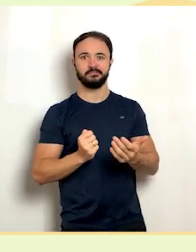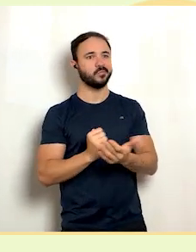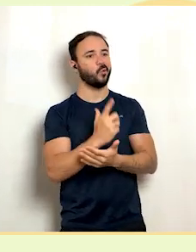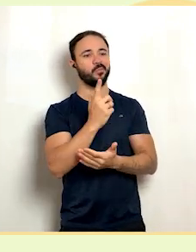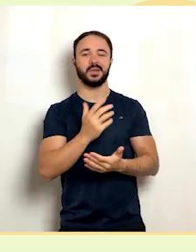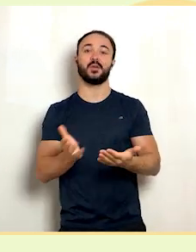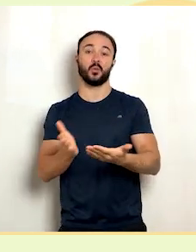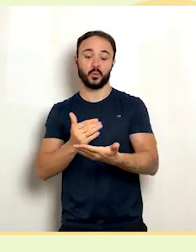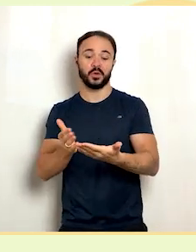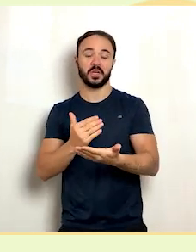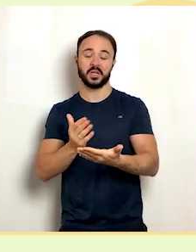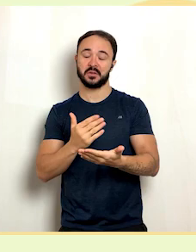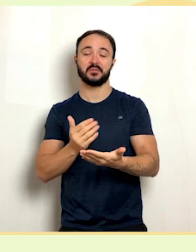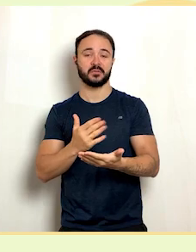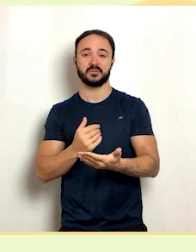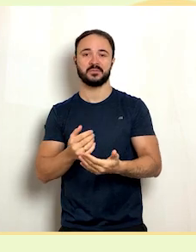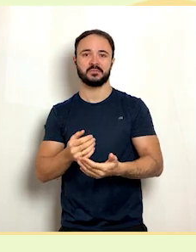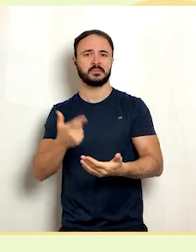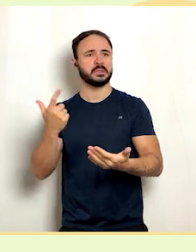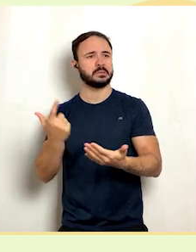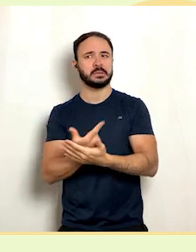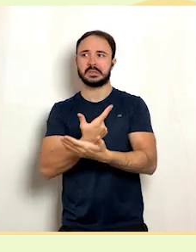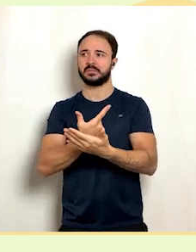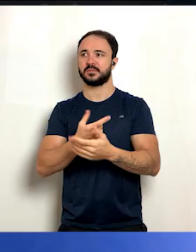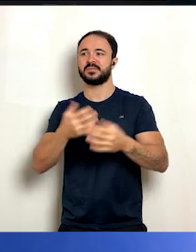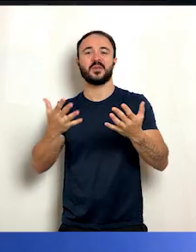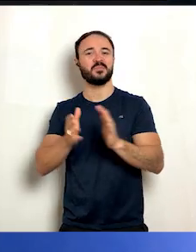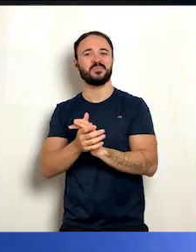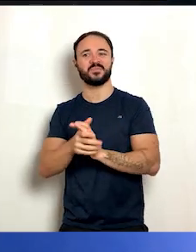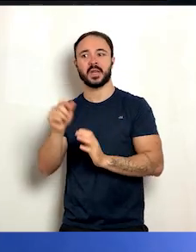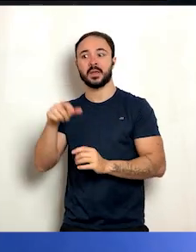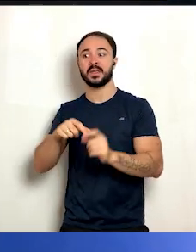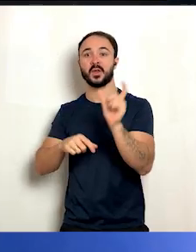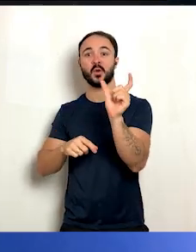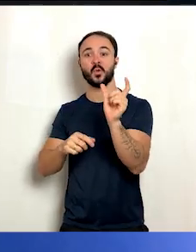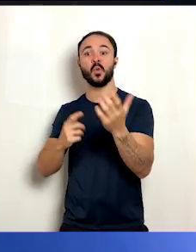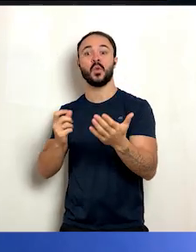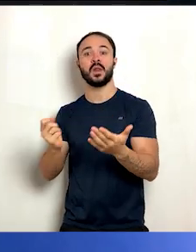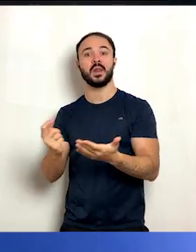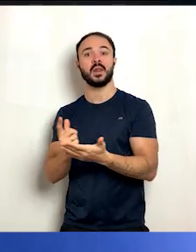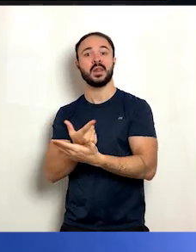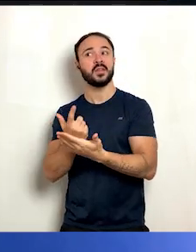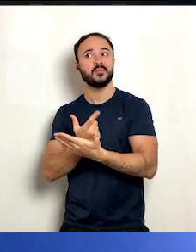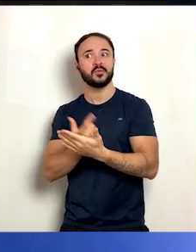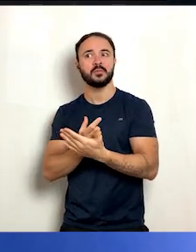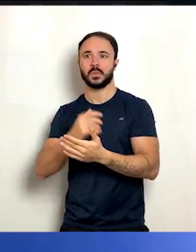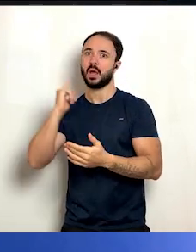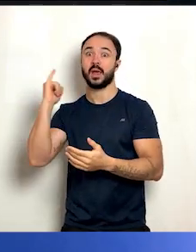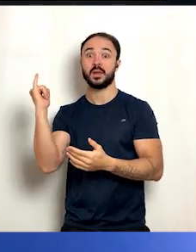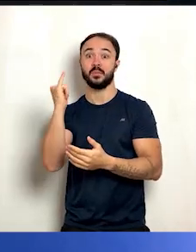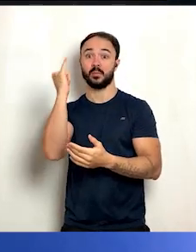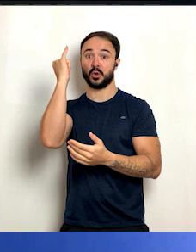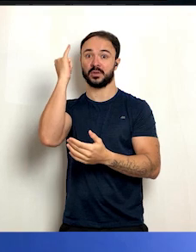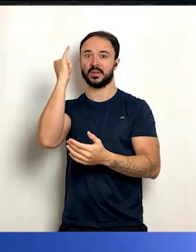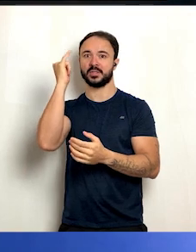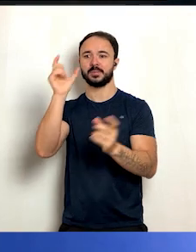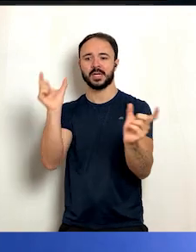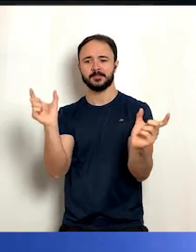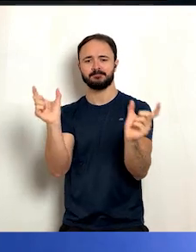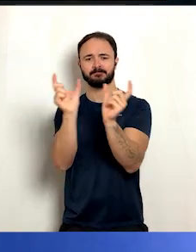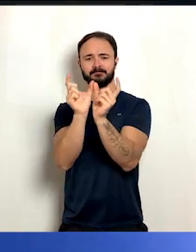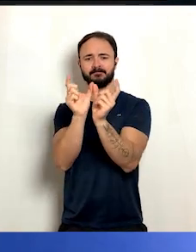Comprei o livro. Portanto, o livro é essencial para completar o sentido do verbo